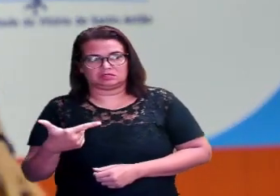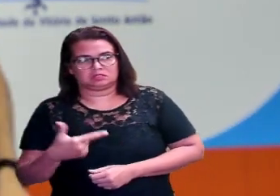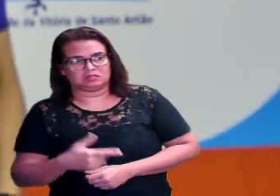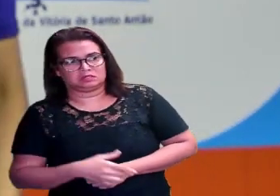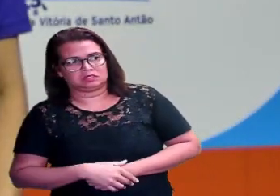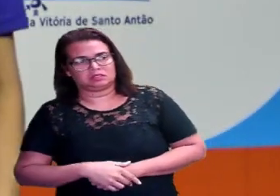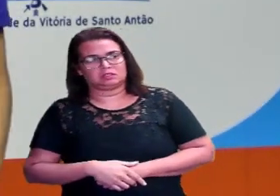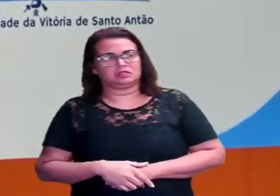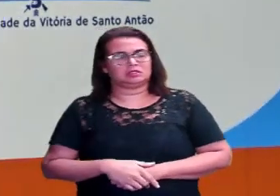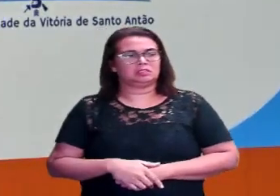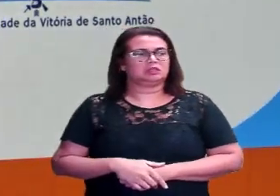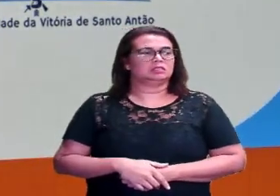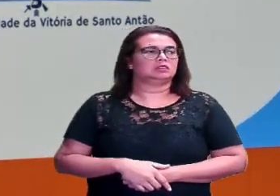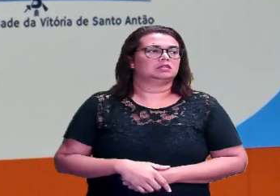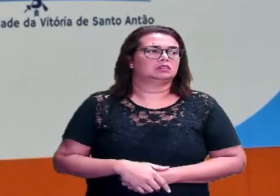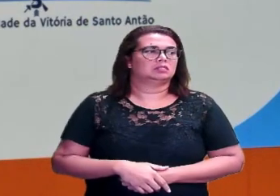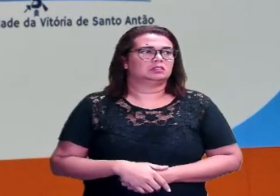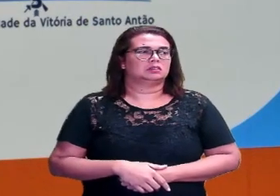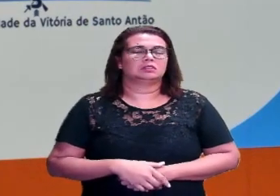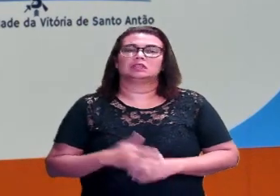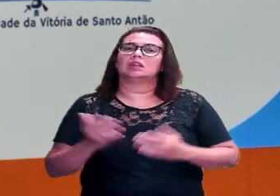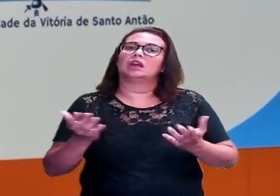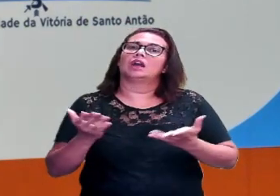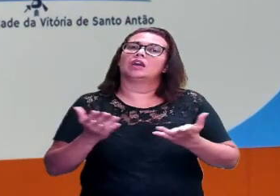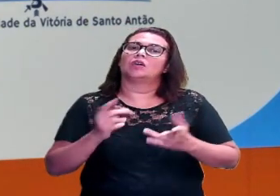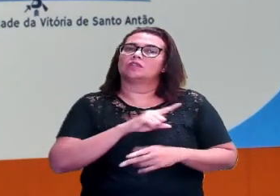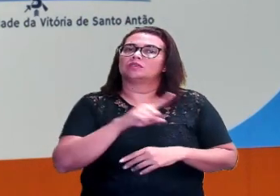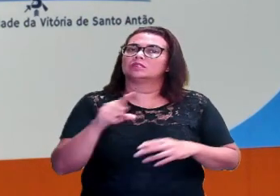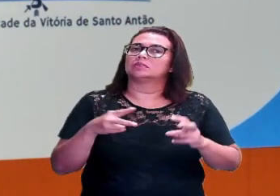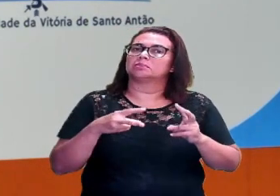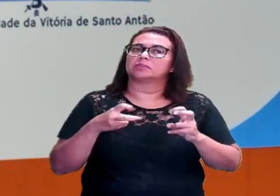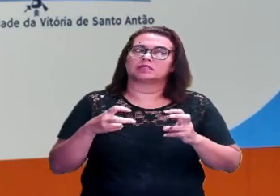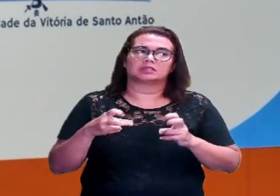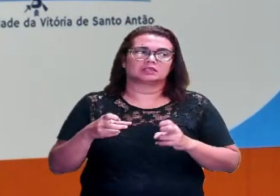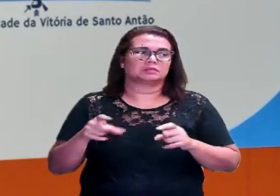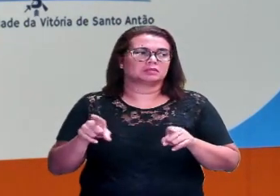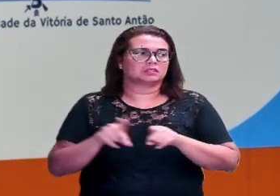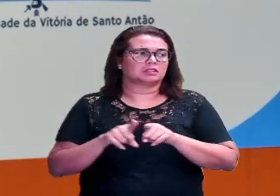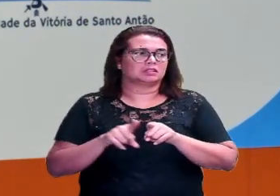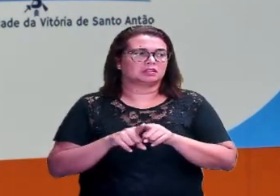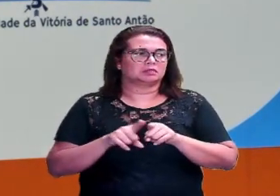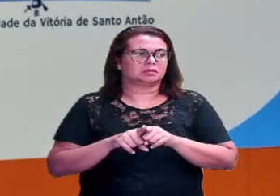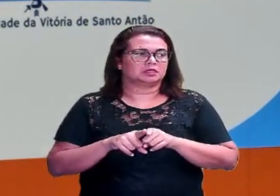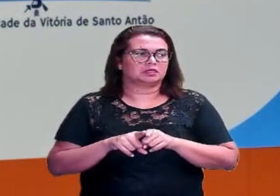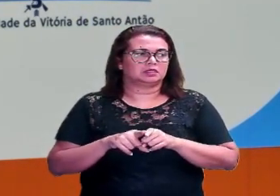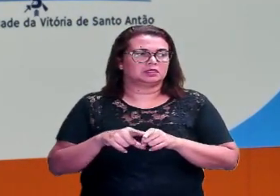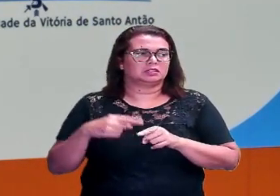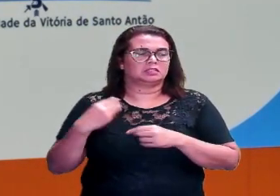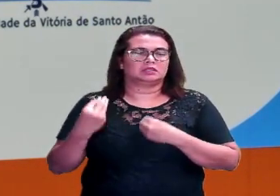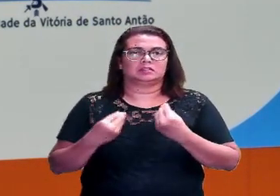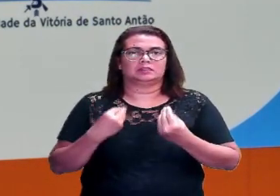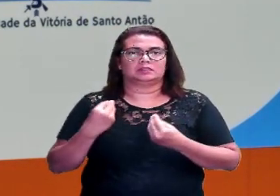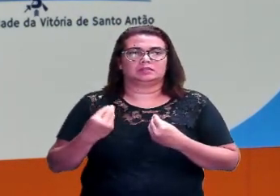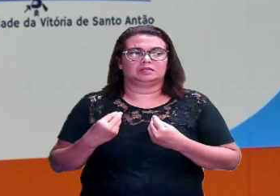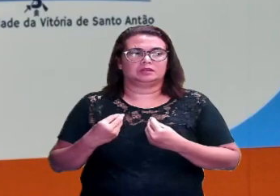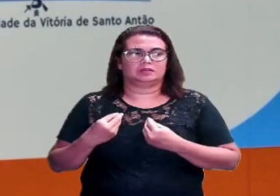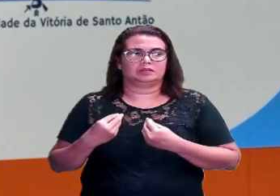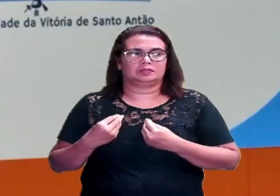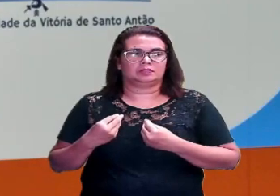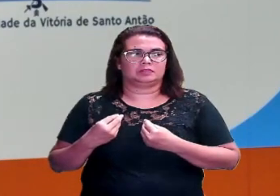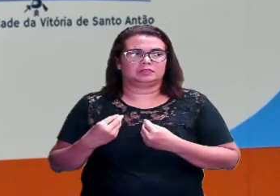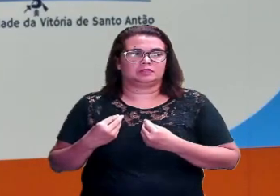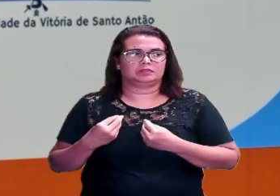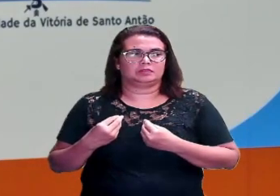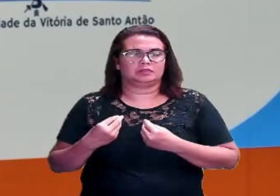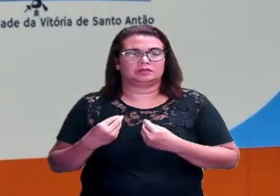este. Outra coisa que eu quero que vocês percebam aqui também é a questão do trabalho